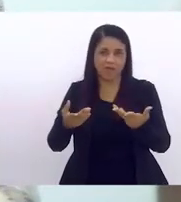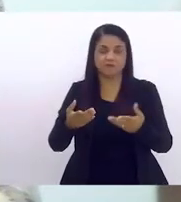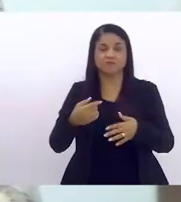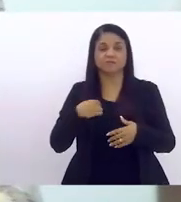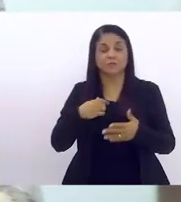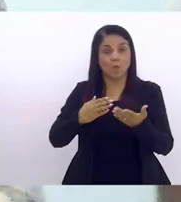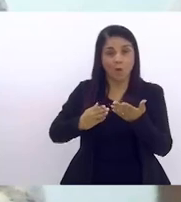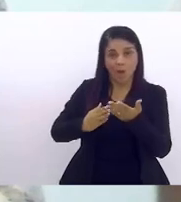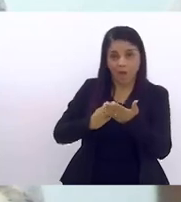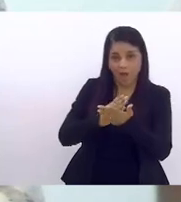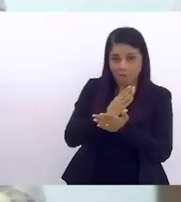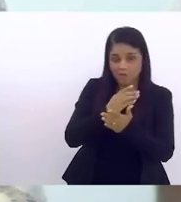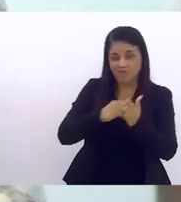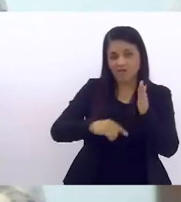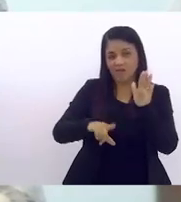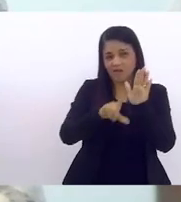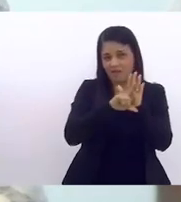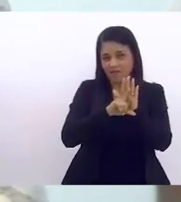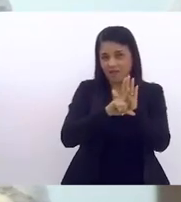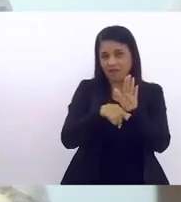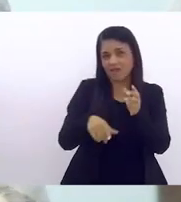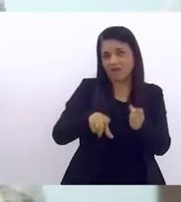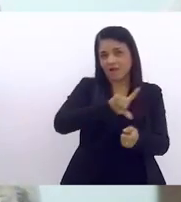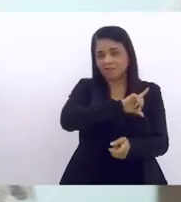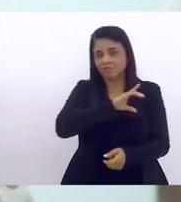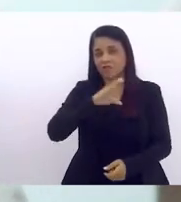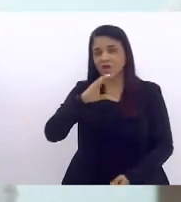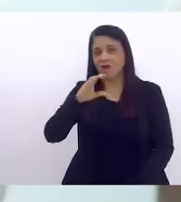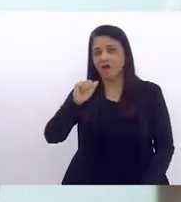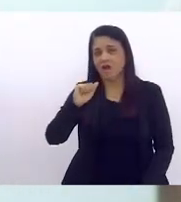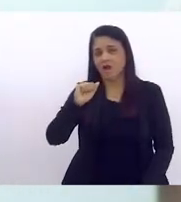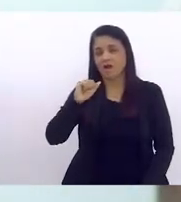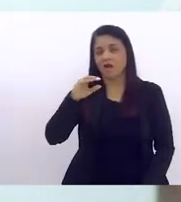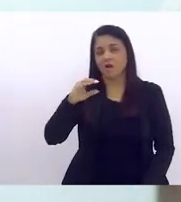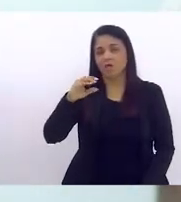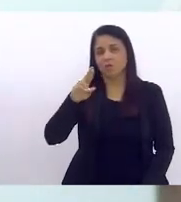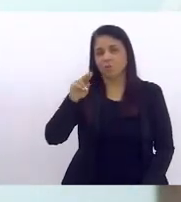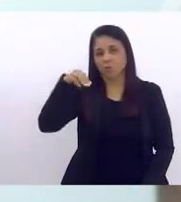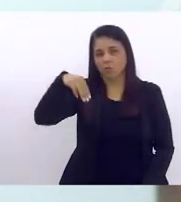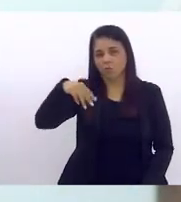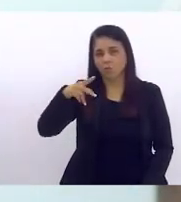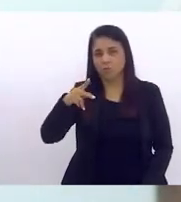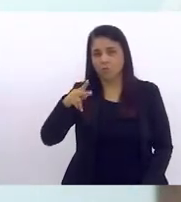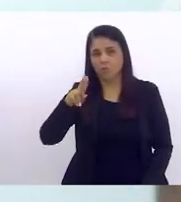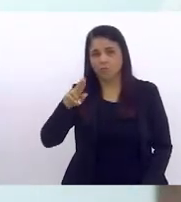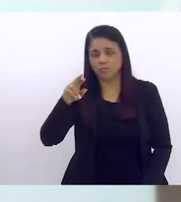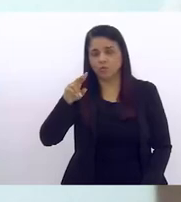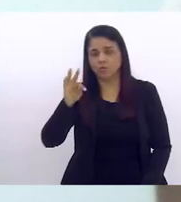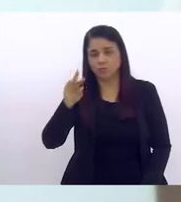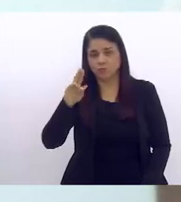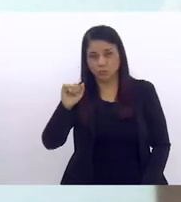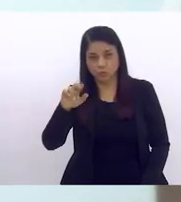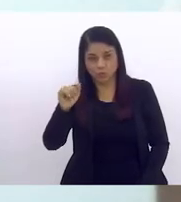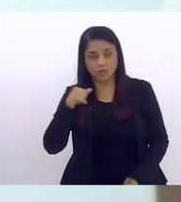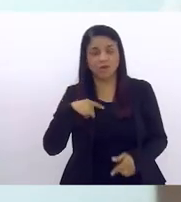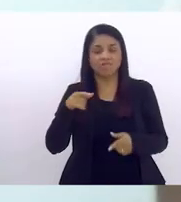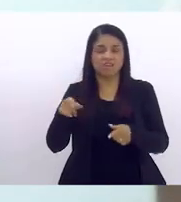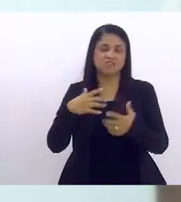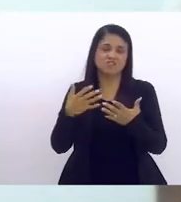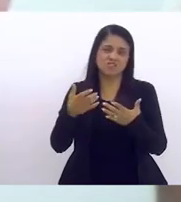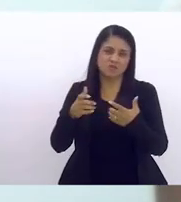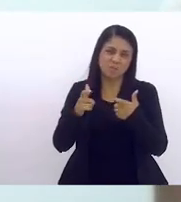quando eu aprovei lá atrás uma lei de acupuntura, também não queriam, queriam que só um médico pudesse fazer